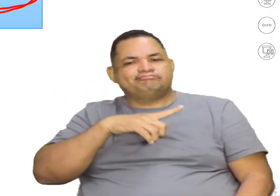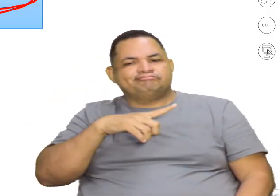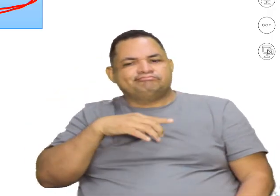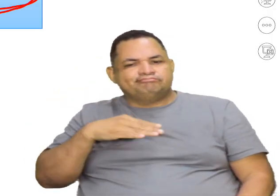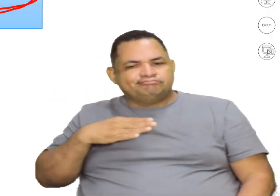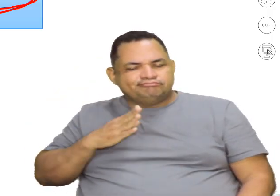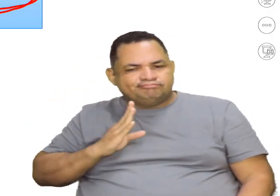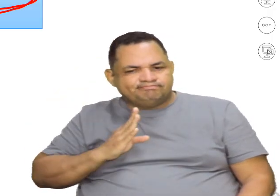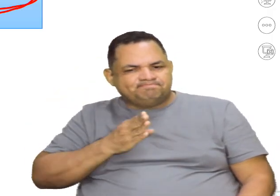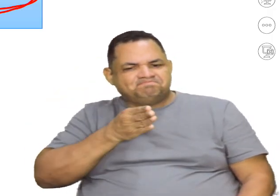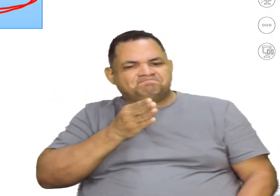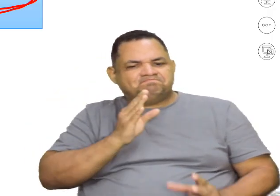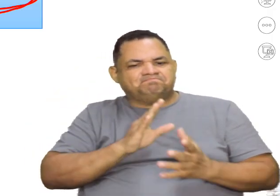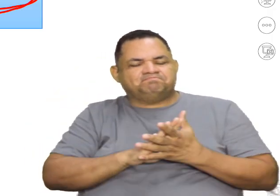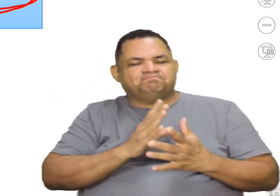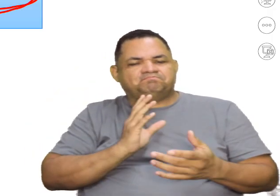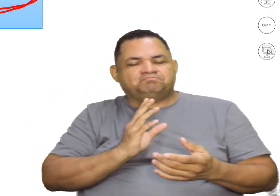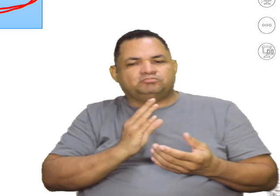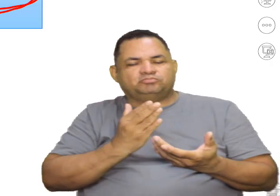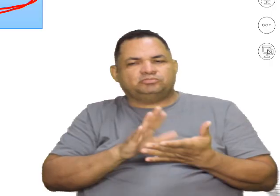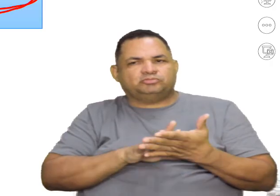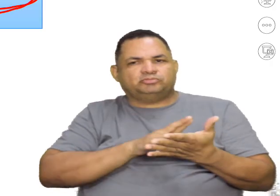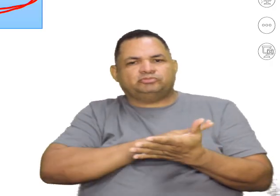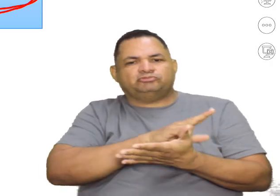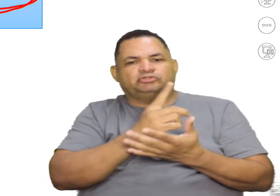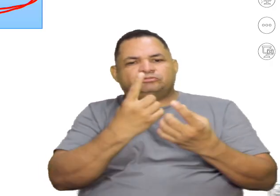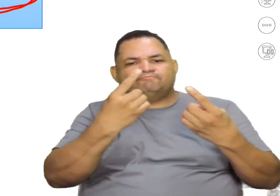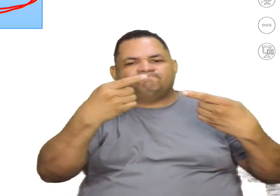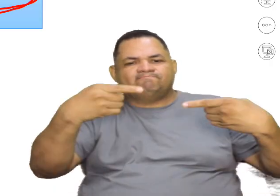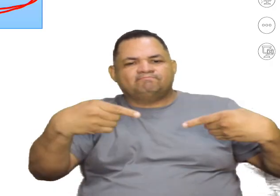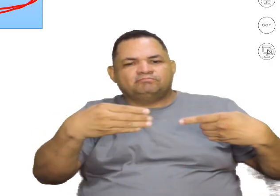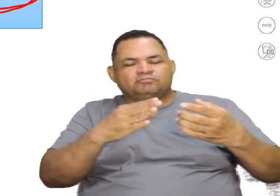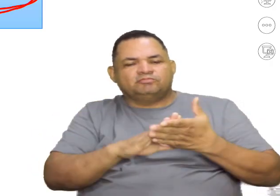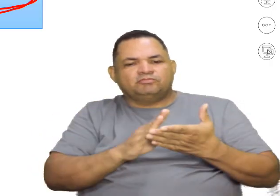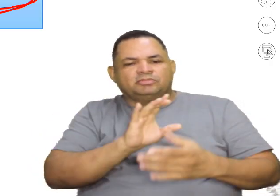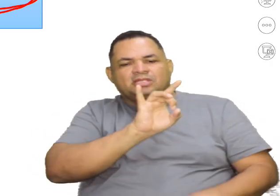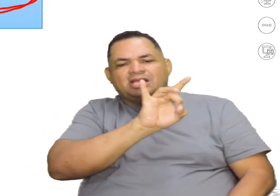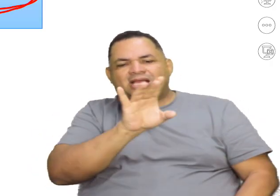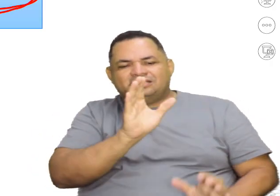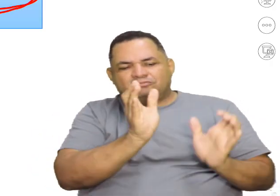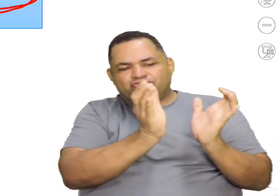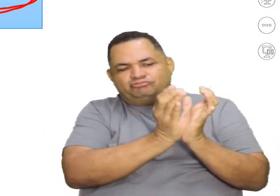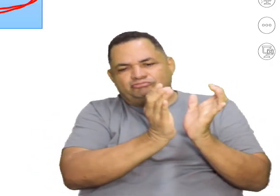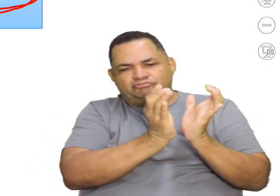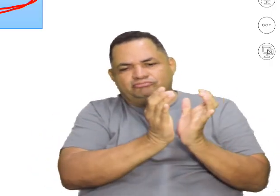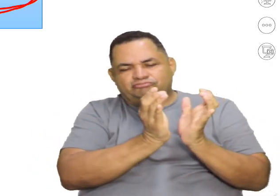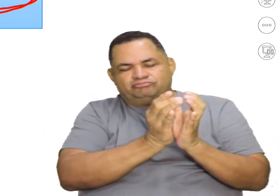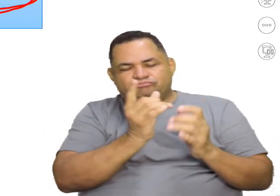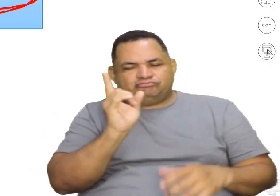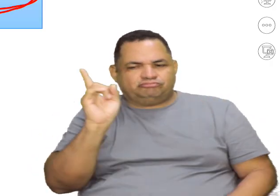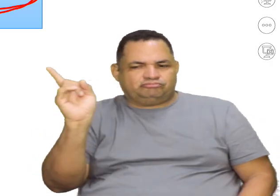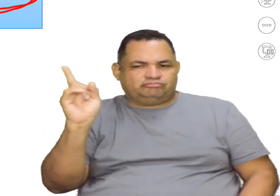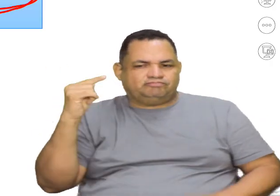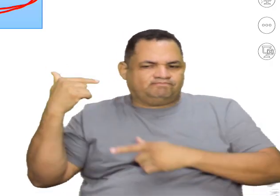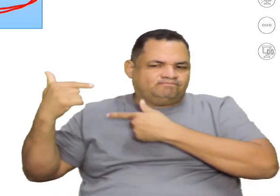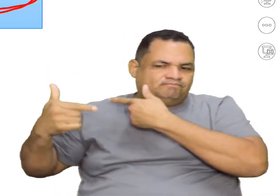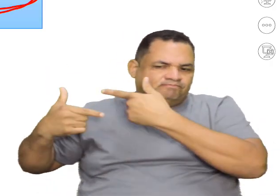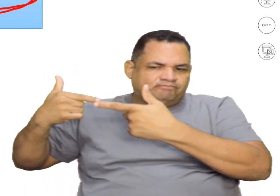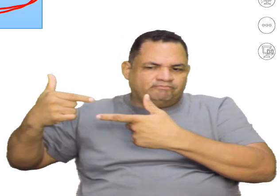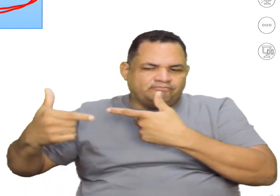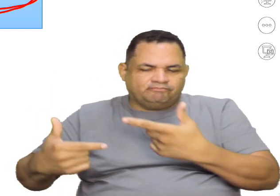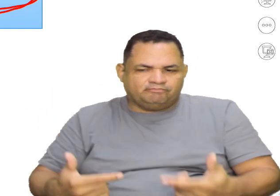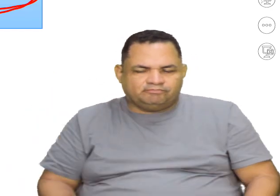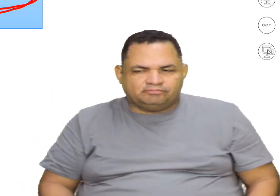passam, né? Ou seja, os inúmeros desafios pelos quais passam essas comunidades tradicionais,